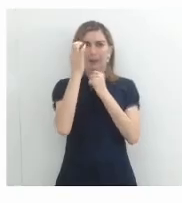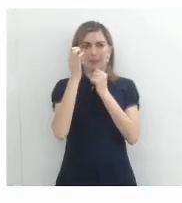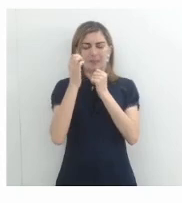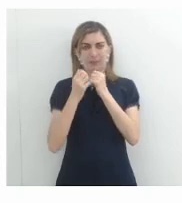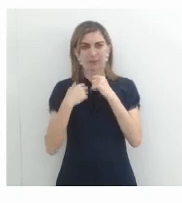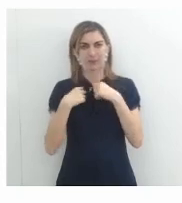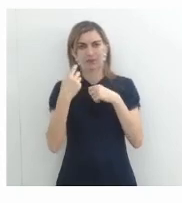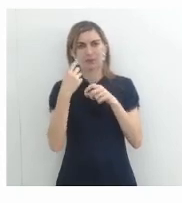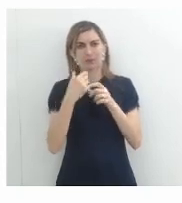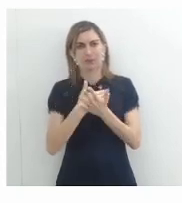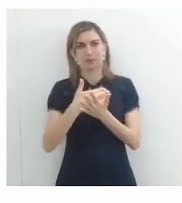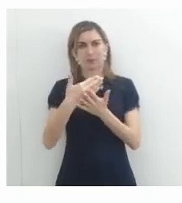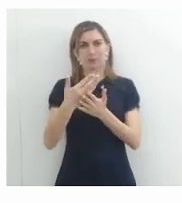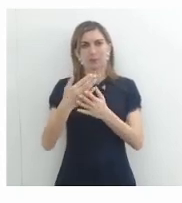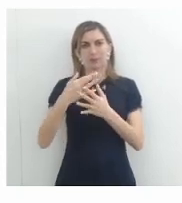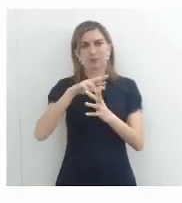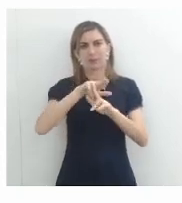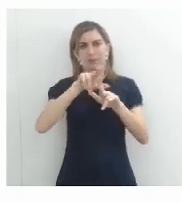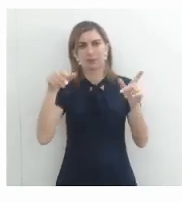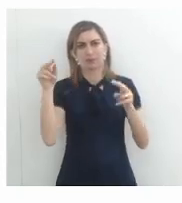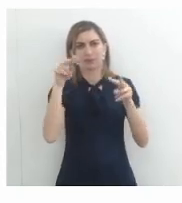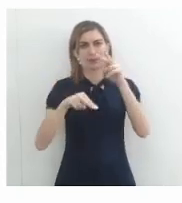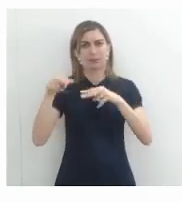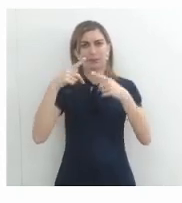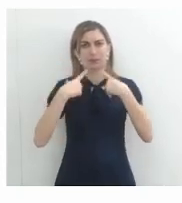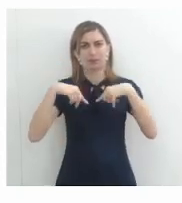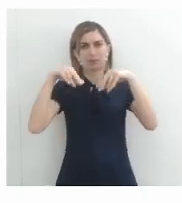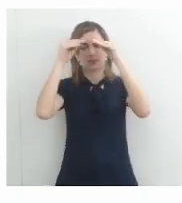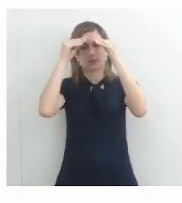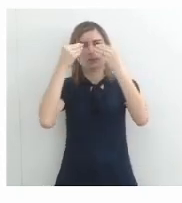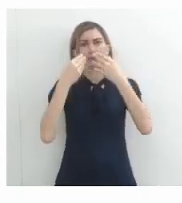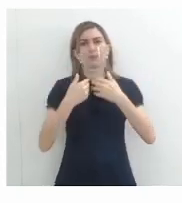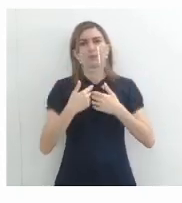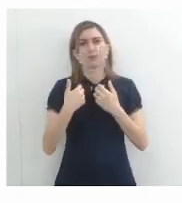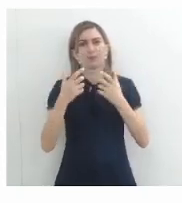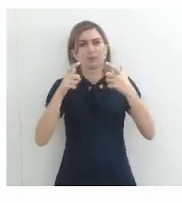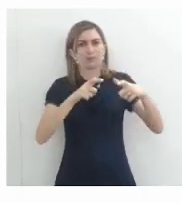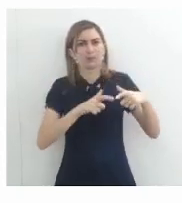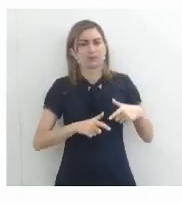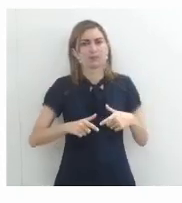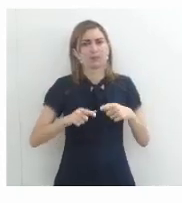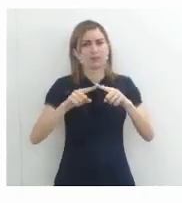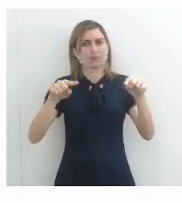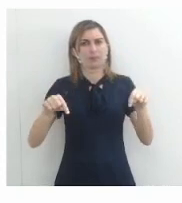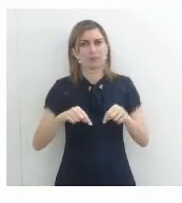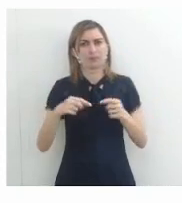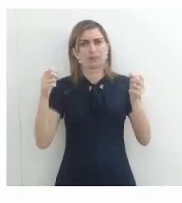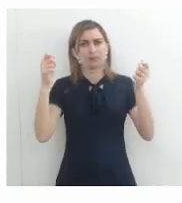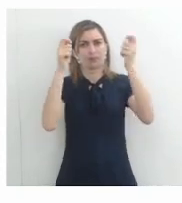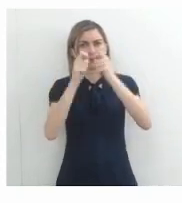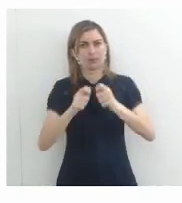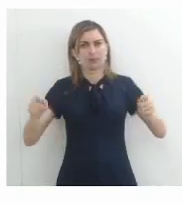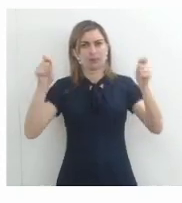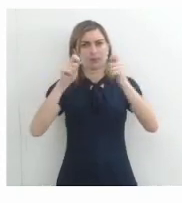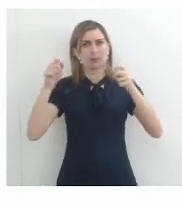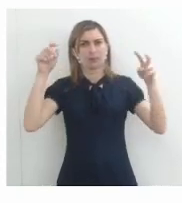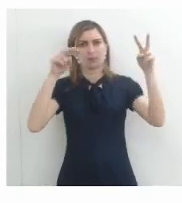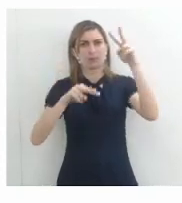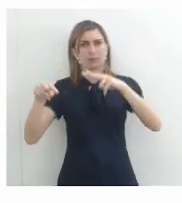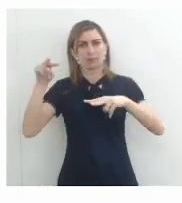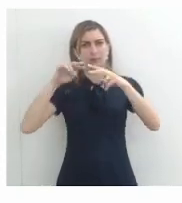Vamos começar pelos elementos visuais da linguagem, que é espaço. Nas artes visuais, a tradição